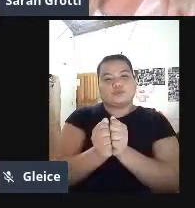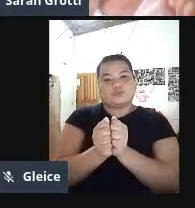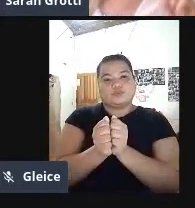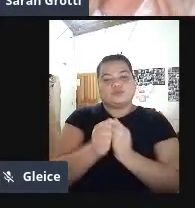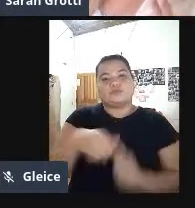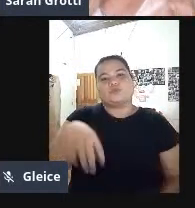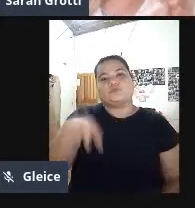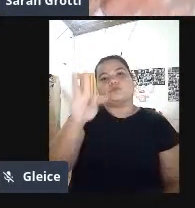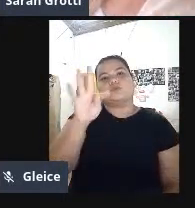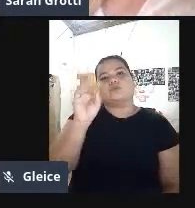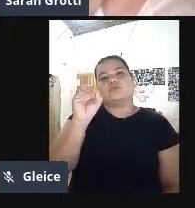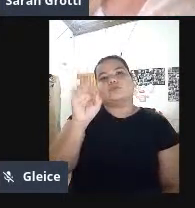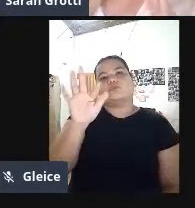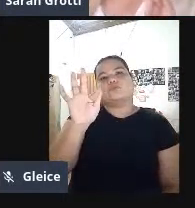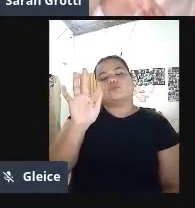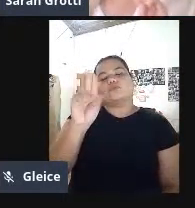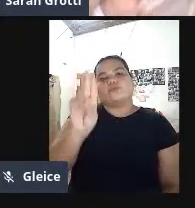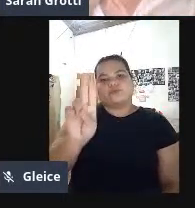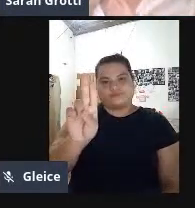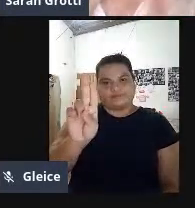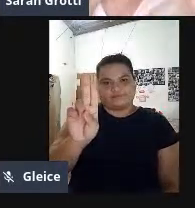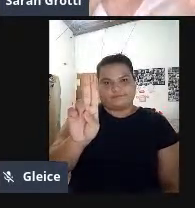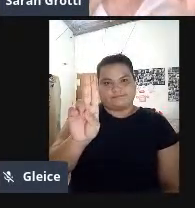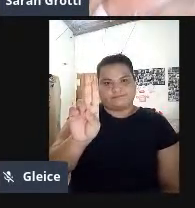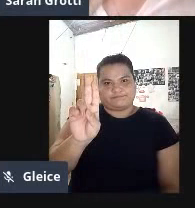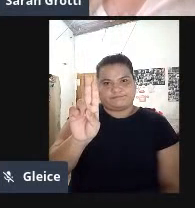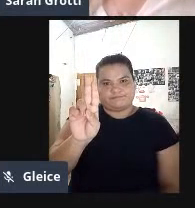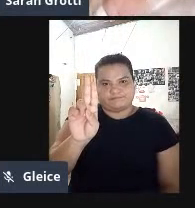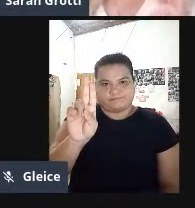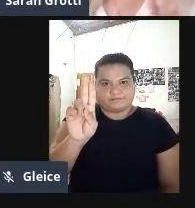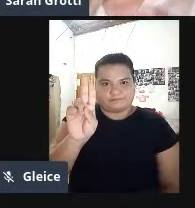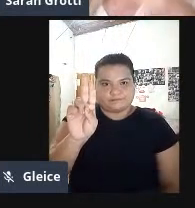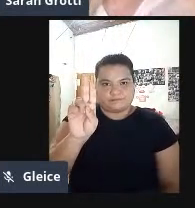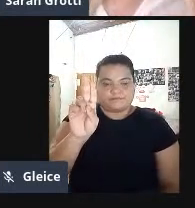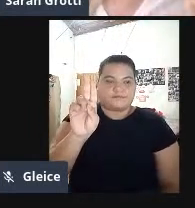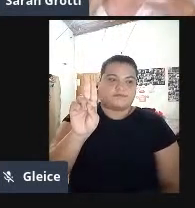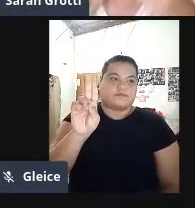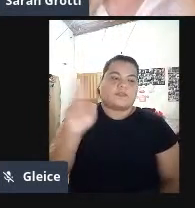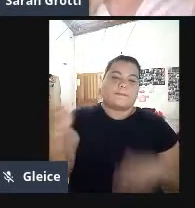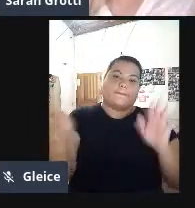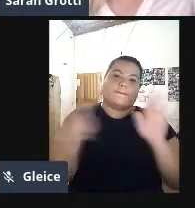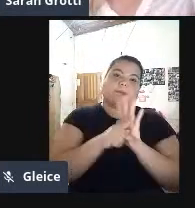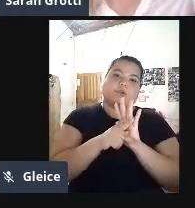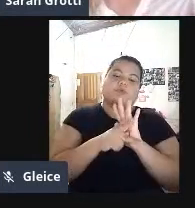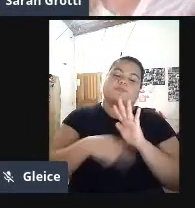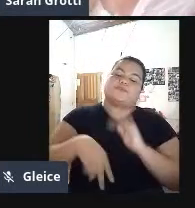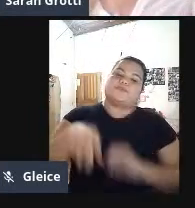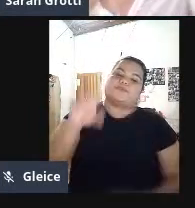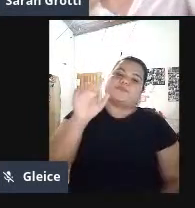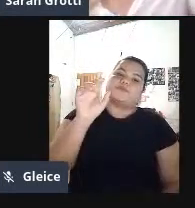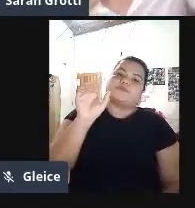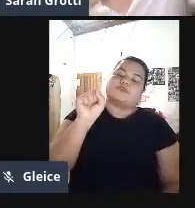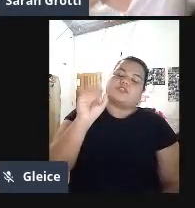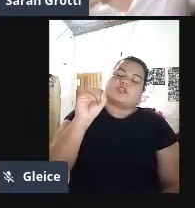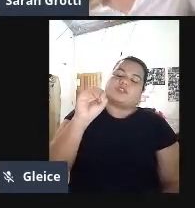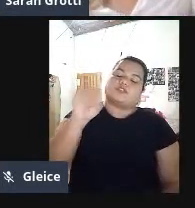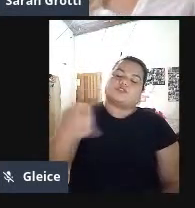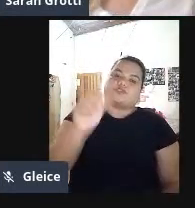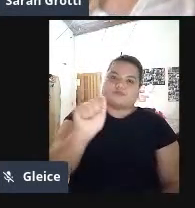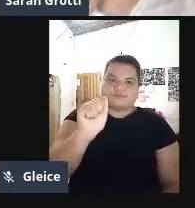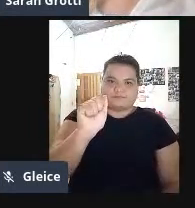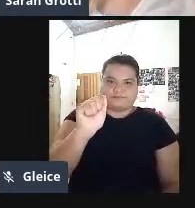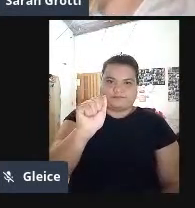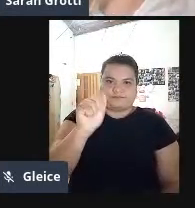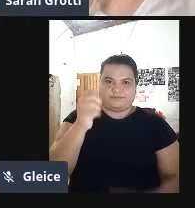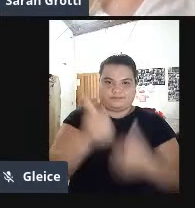frente, tofu, miso e tempê são produtos de origem da soja, tá? Vem oriundos da soja. Então,